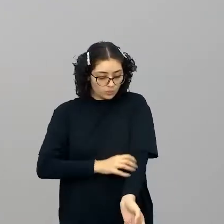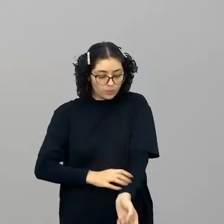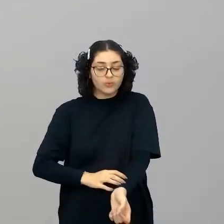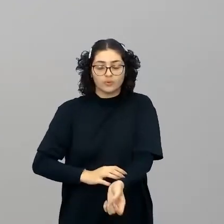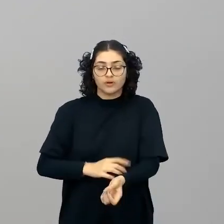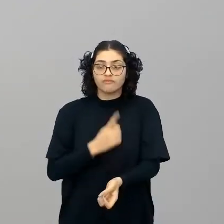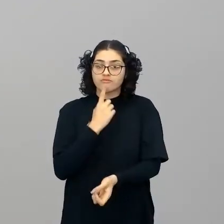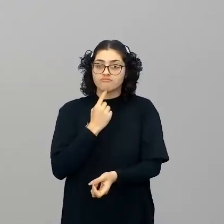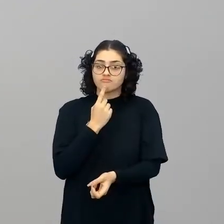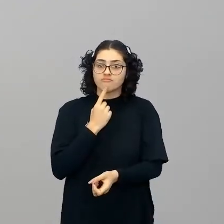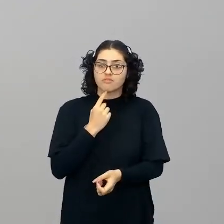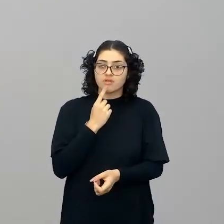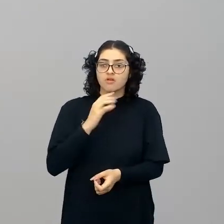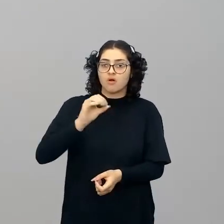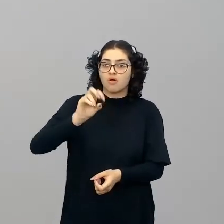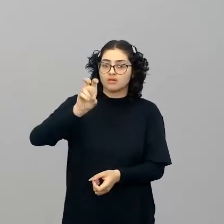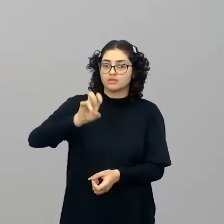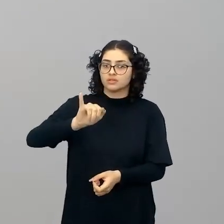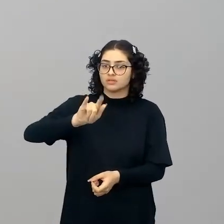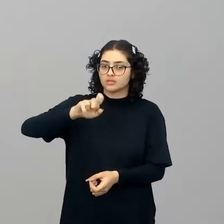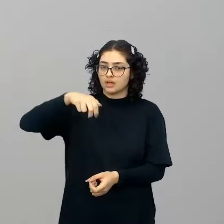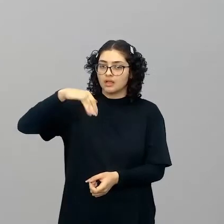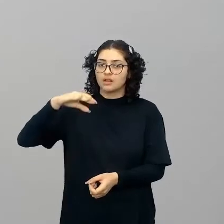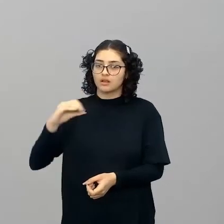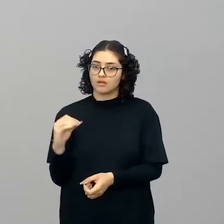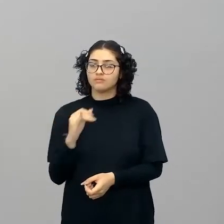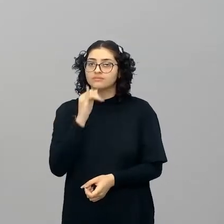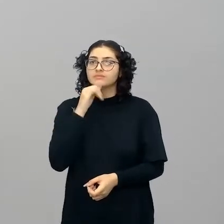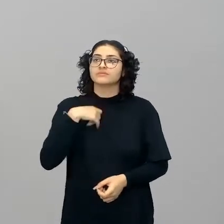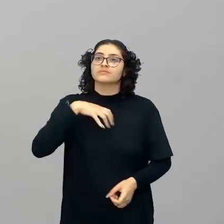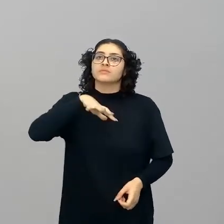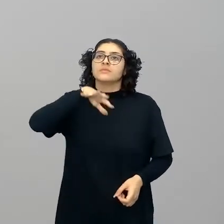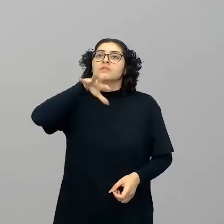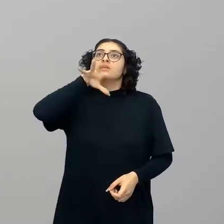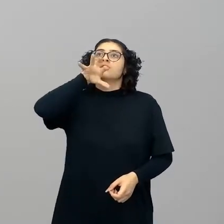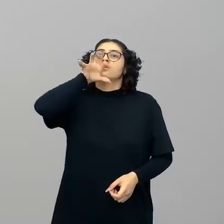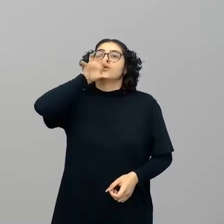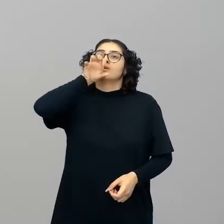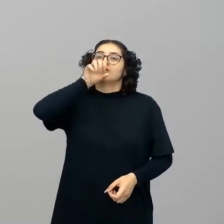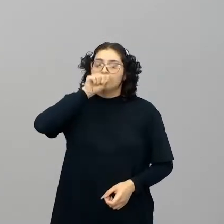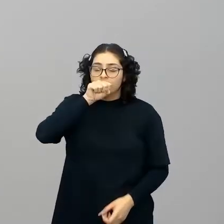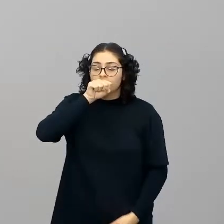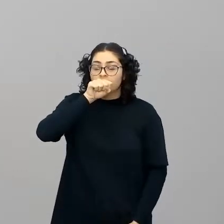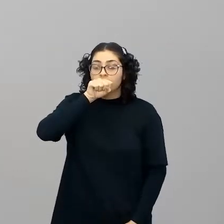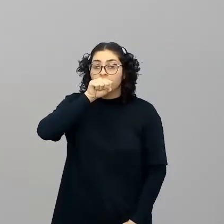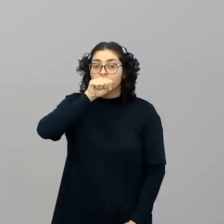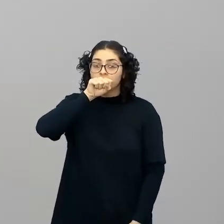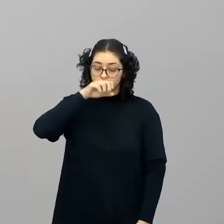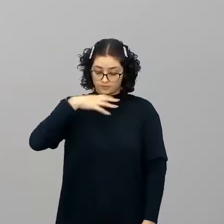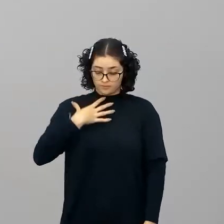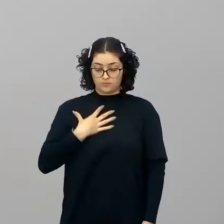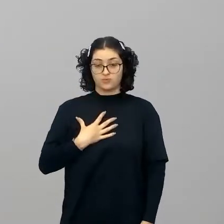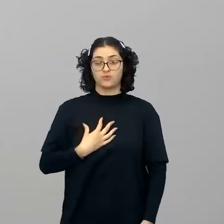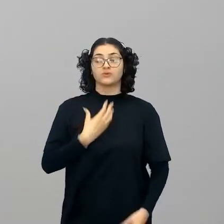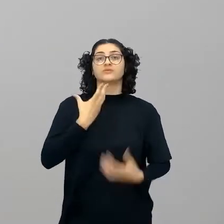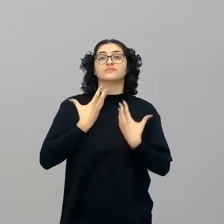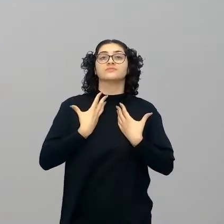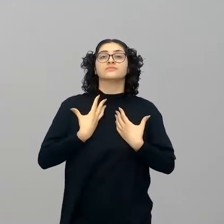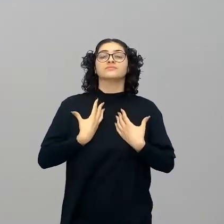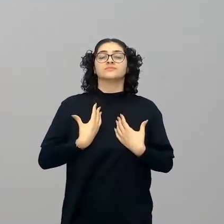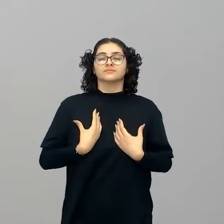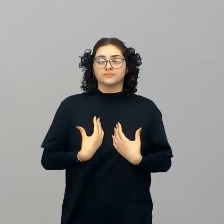nosso sangue, passando então o oxigênio que a gente respira, que a gente capta do ar, entra lá nas nossas